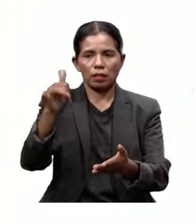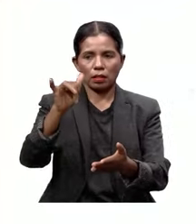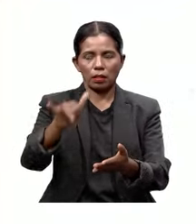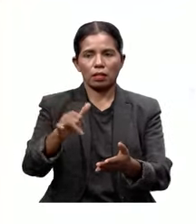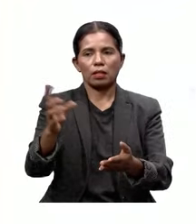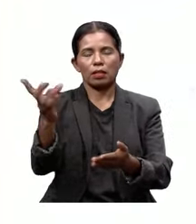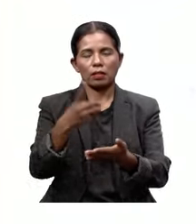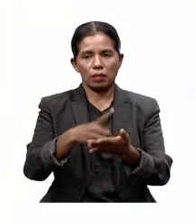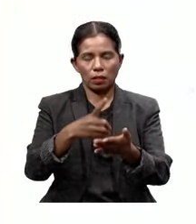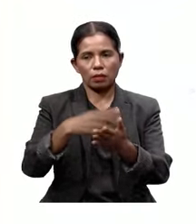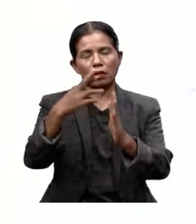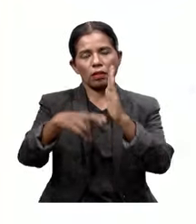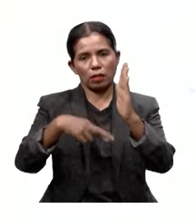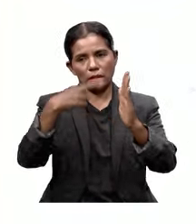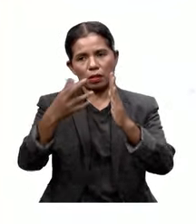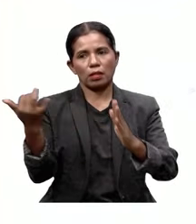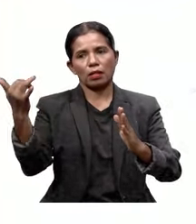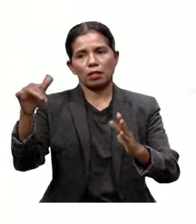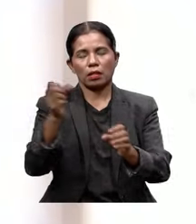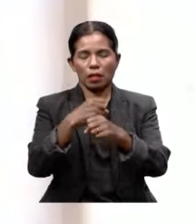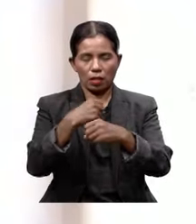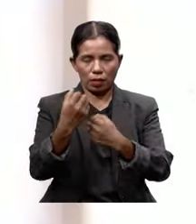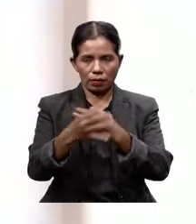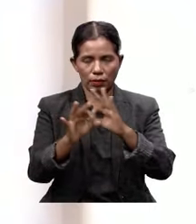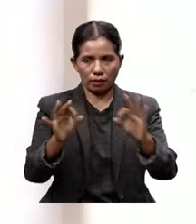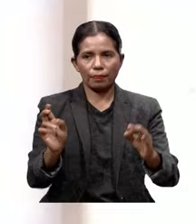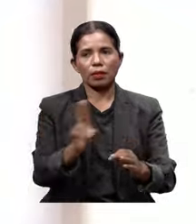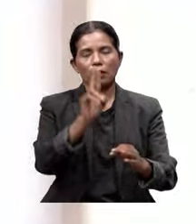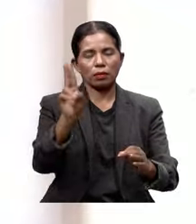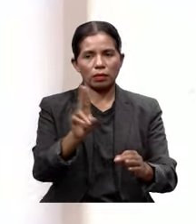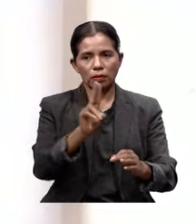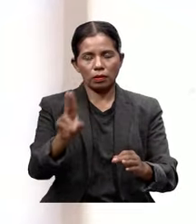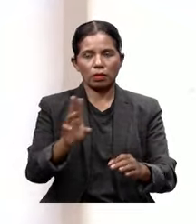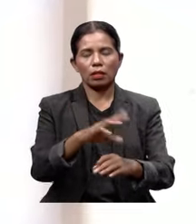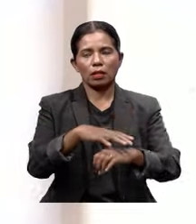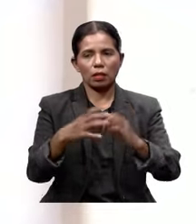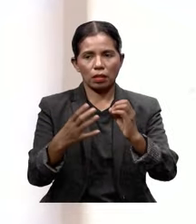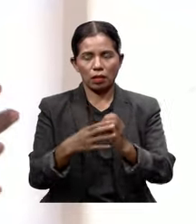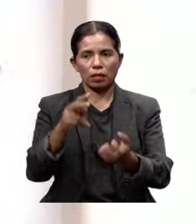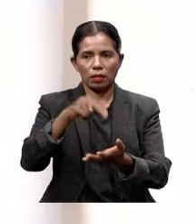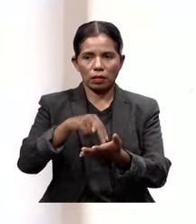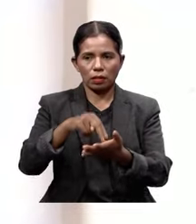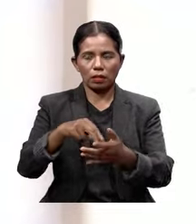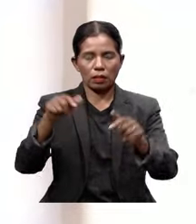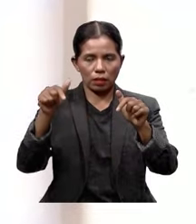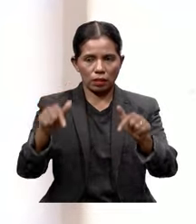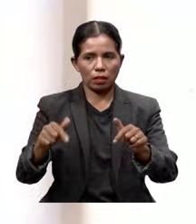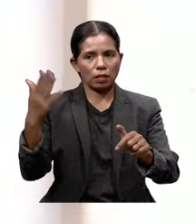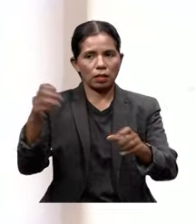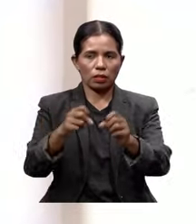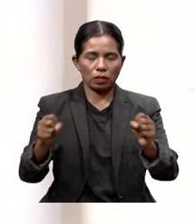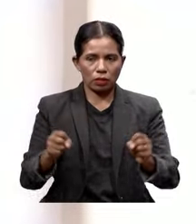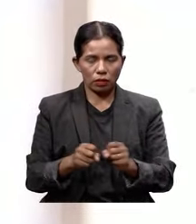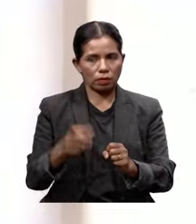draft regulamento nebe mak sira draft ona utilização recursos naturais neve existe e a sucura